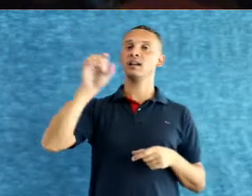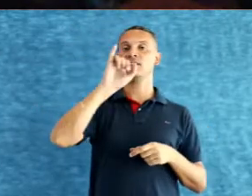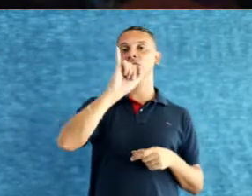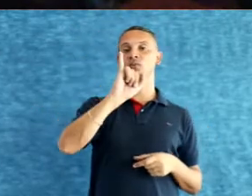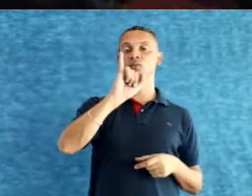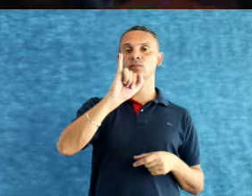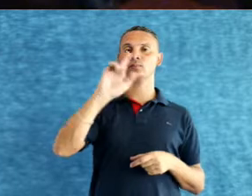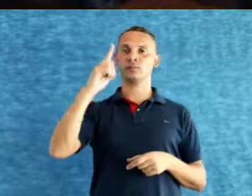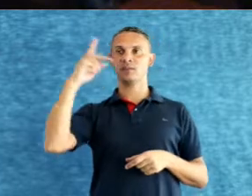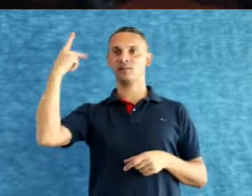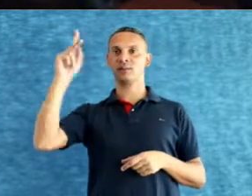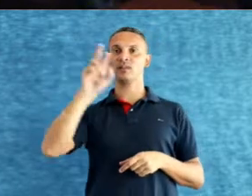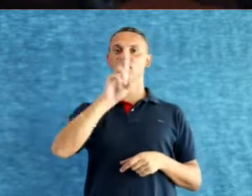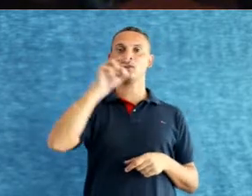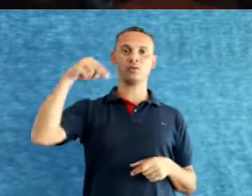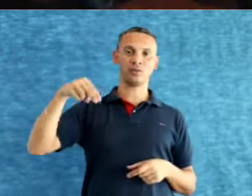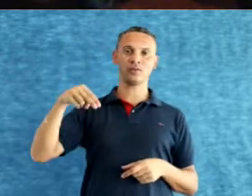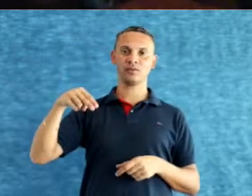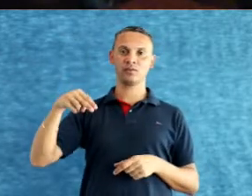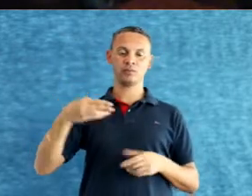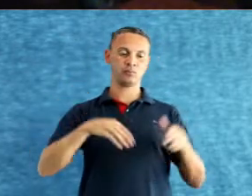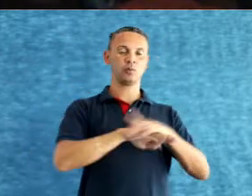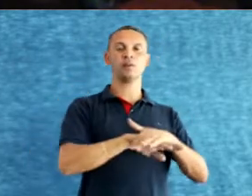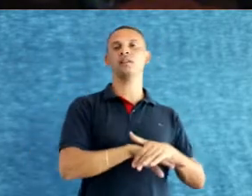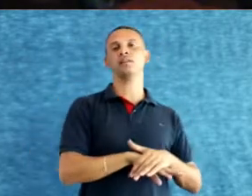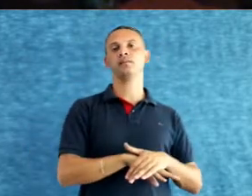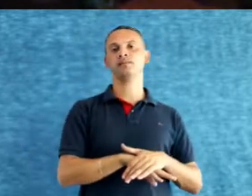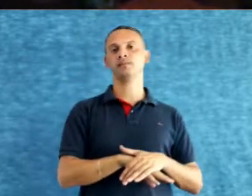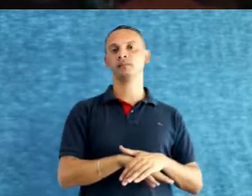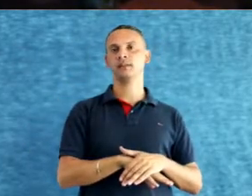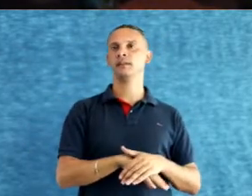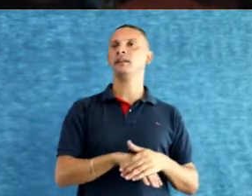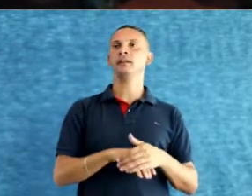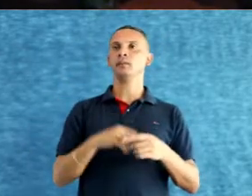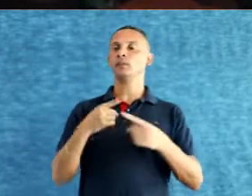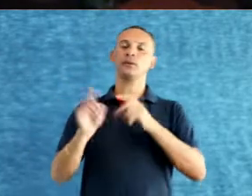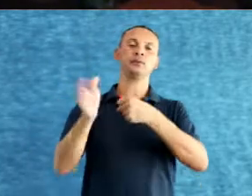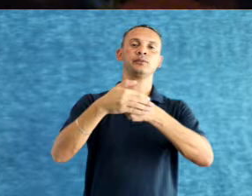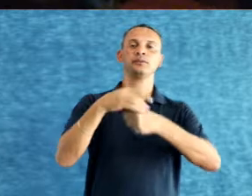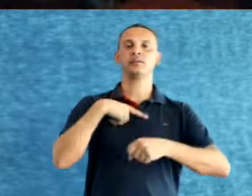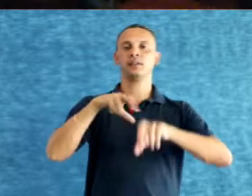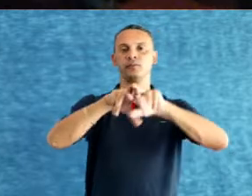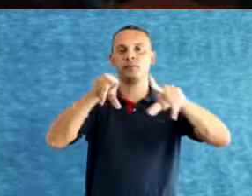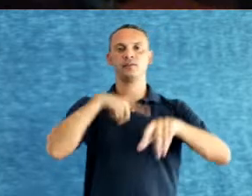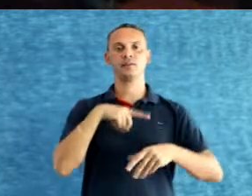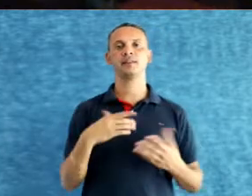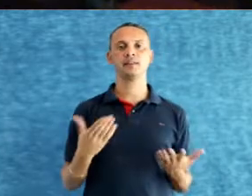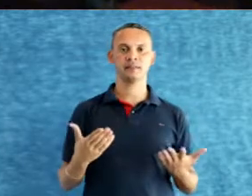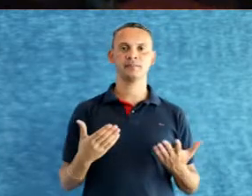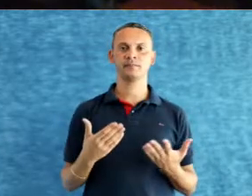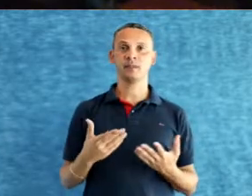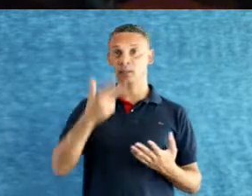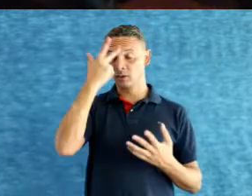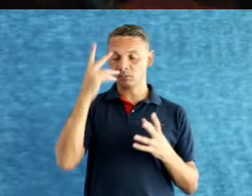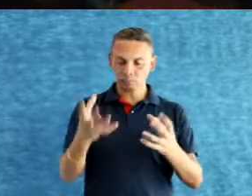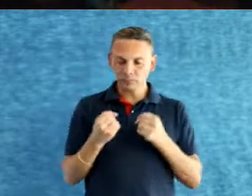maior, assim, mais apoiada numa pilastra, com um livro na mão. Nesse ela tem um livro, tá?